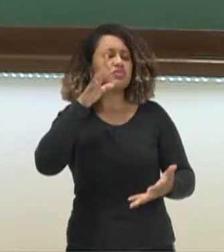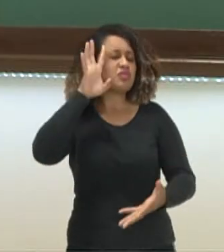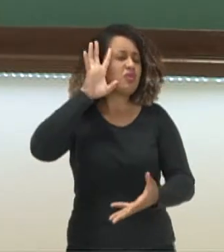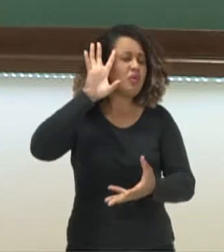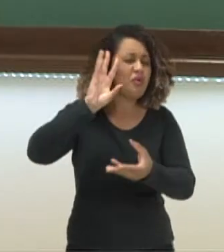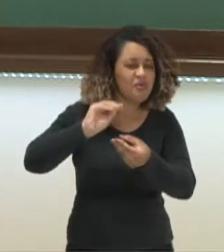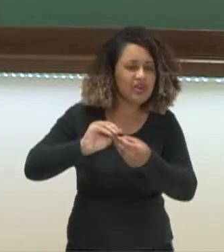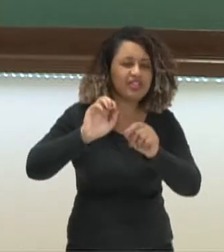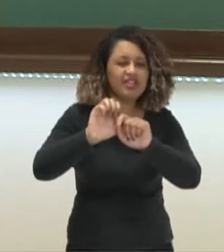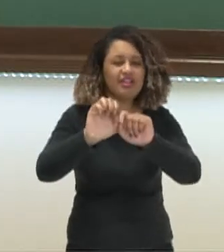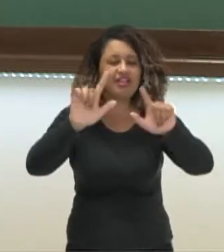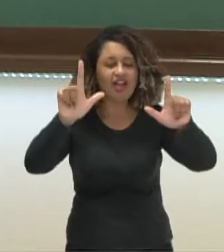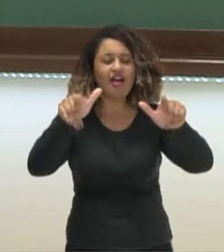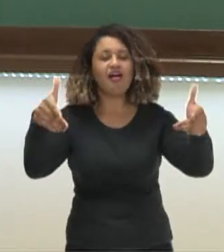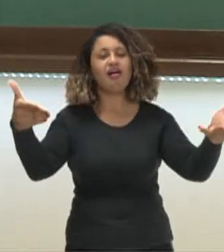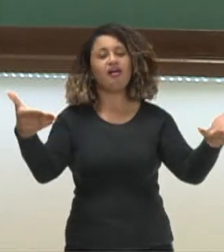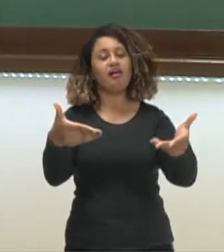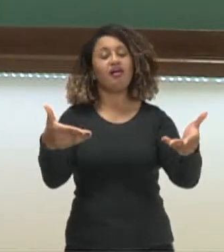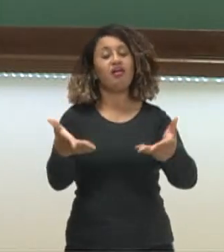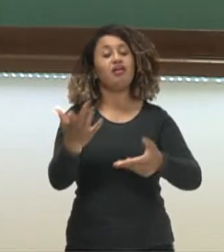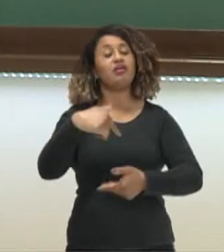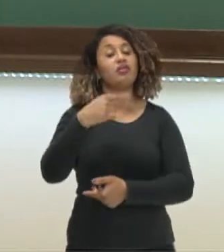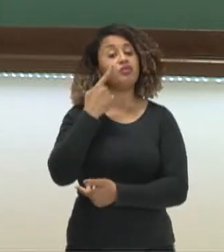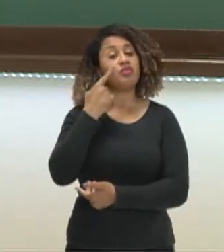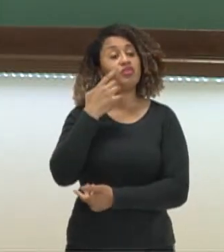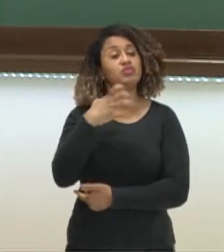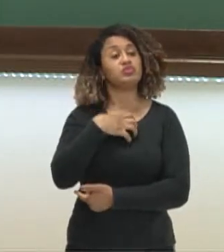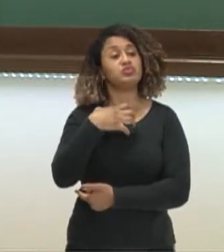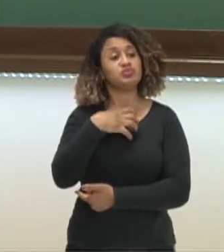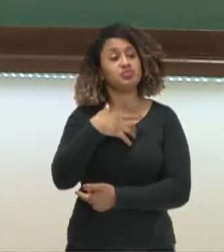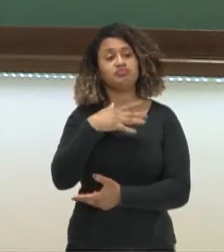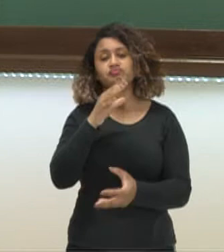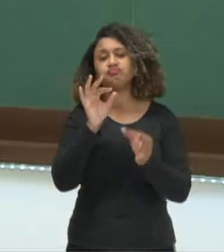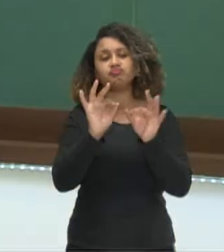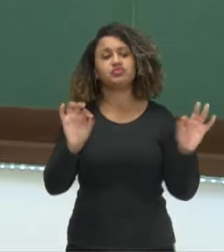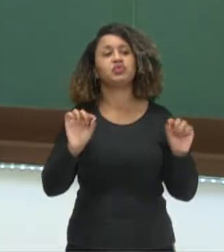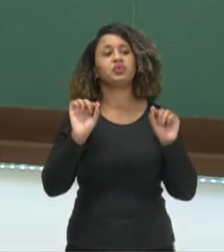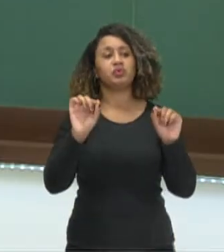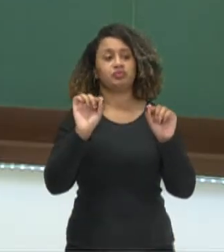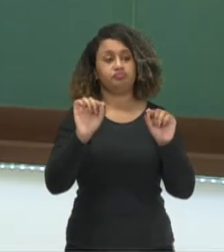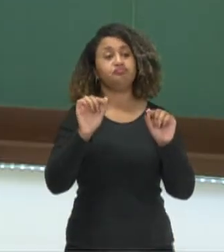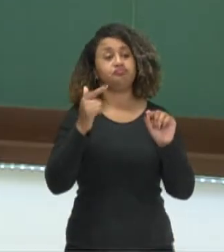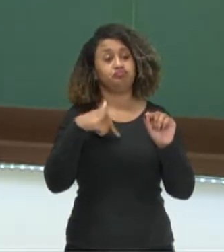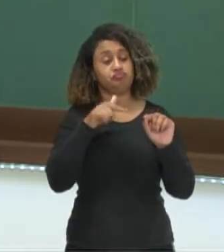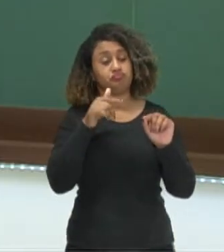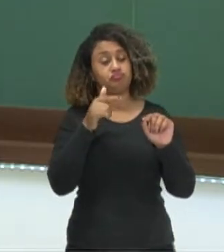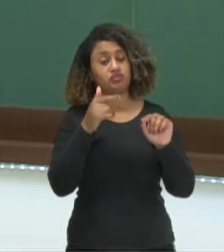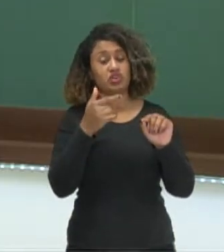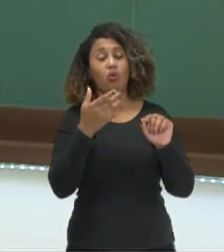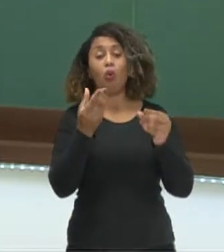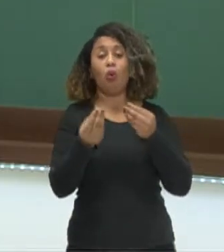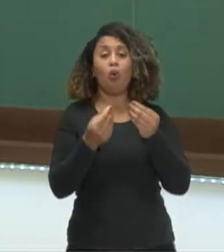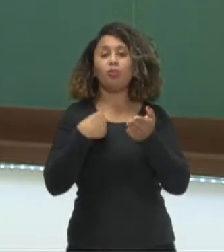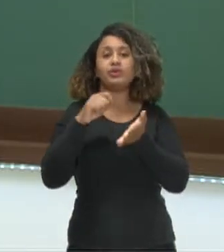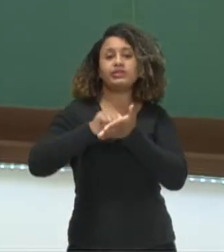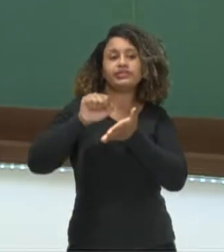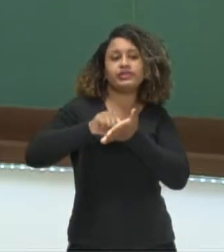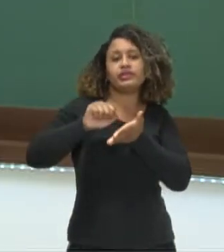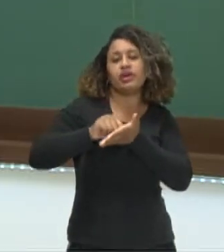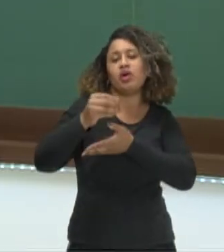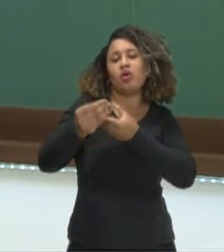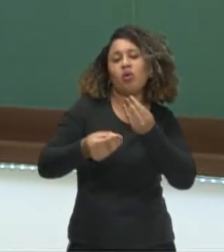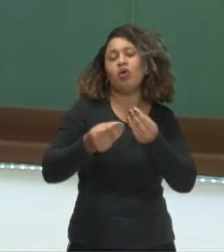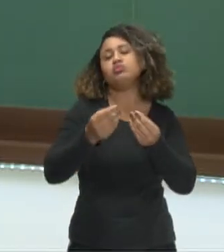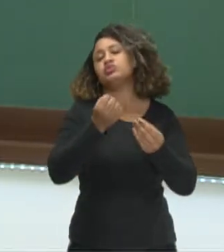isso, querido aluno, agora vamos ver de uma maneira genérica a potenciação. A escrita genérica. De